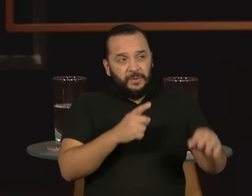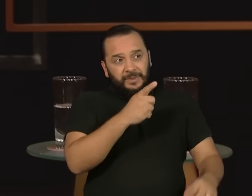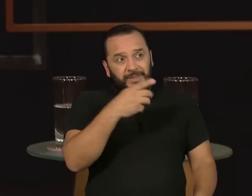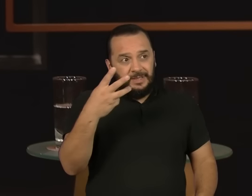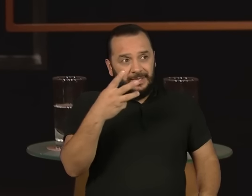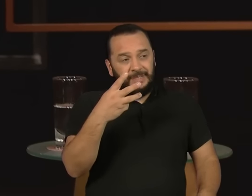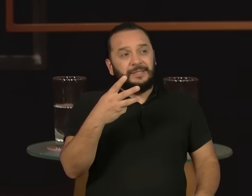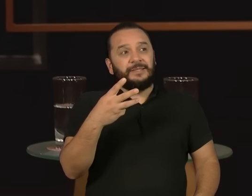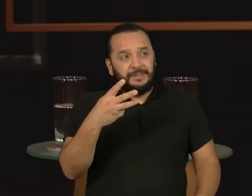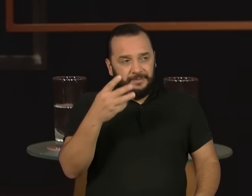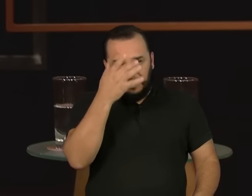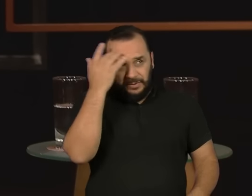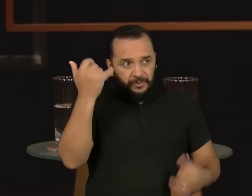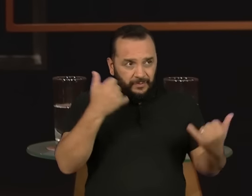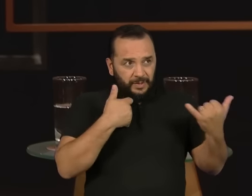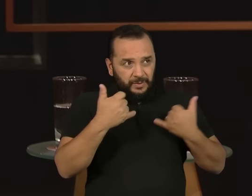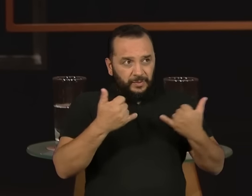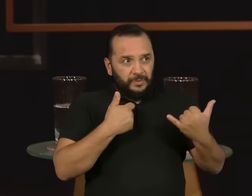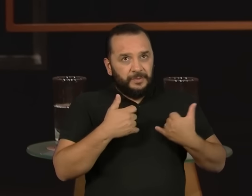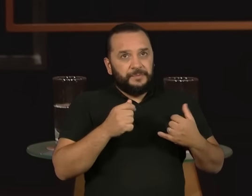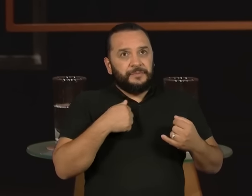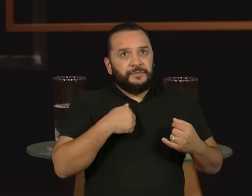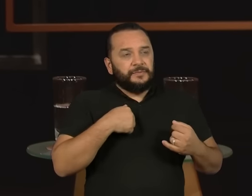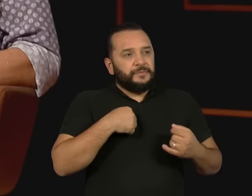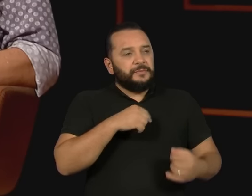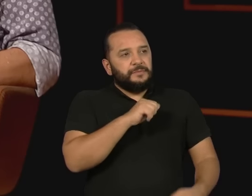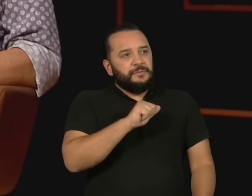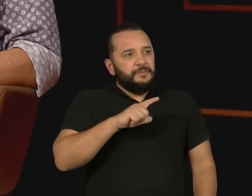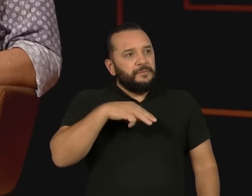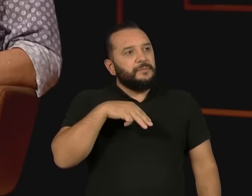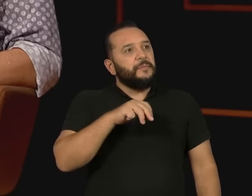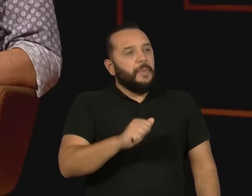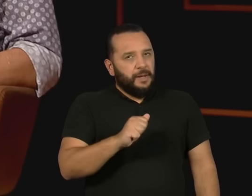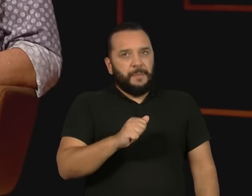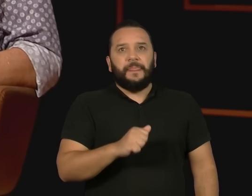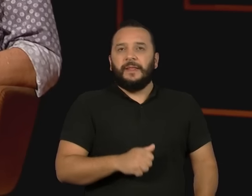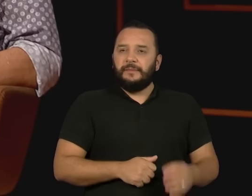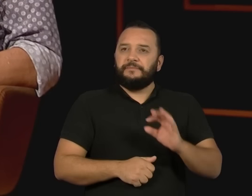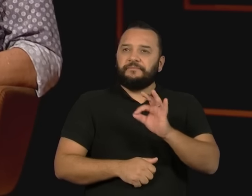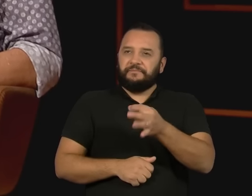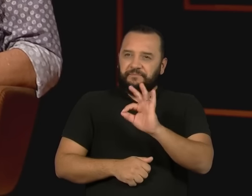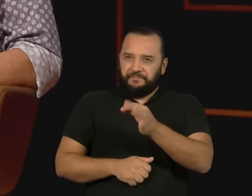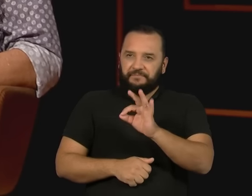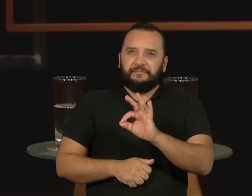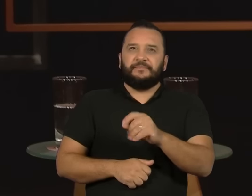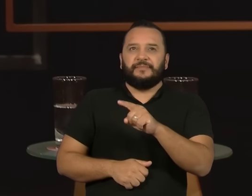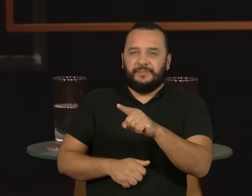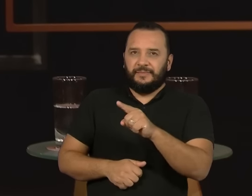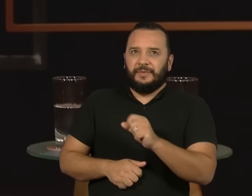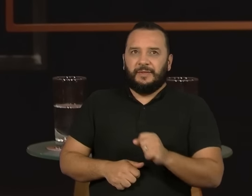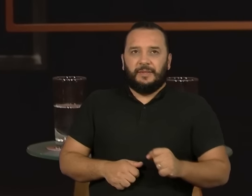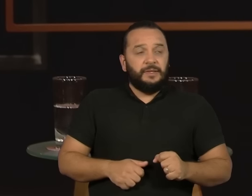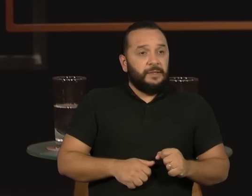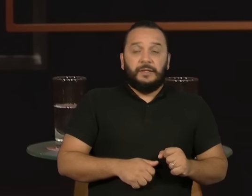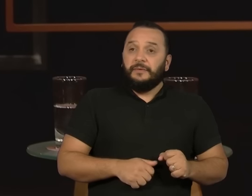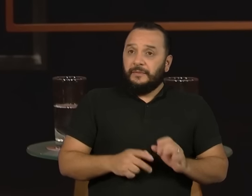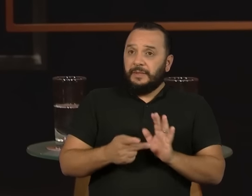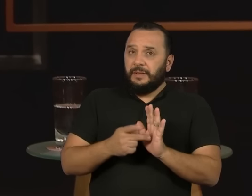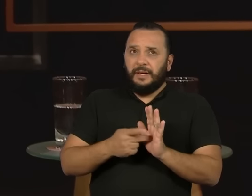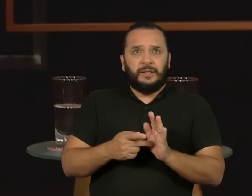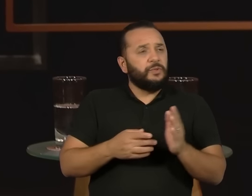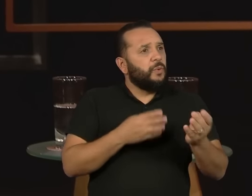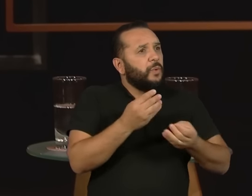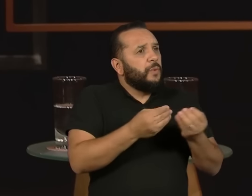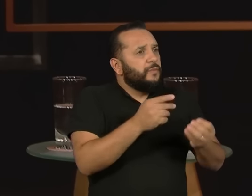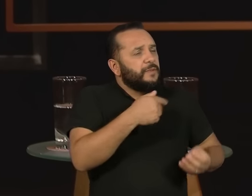eu vi em algum lugar, A Alma de Setsuan. Alma Boa de Setsuan. Alma Boa de Setsuan, do Domingos de Direção Oliveira. do Domingos, Que impressões